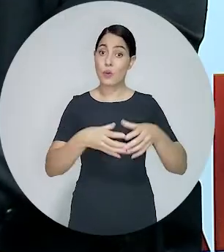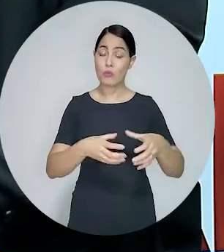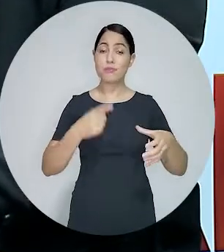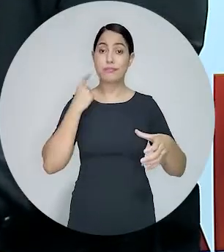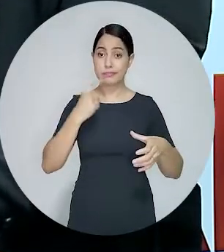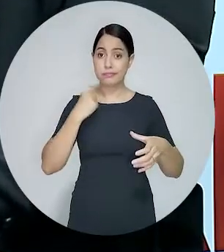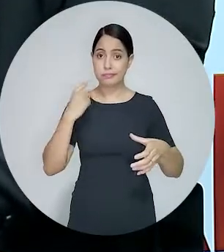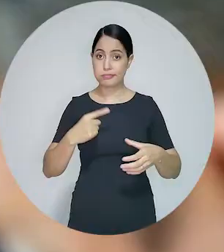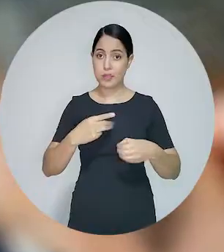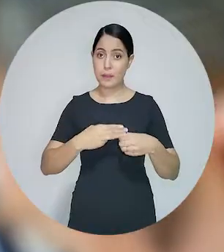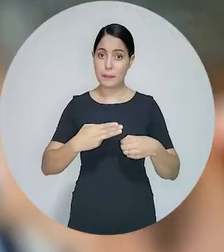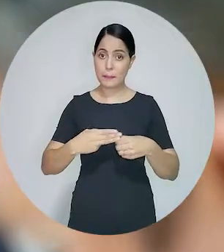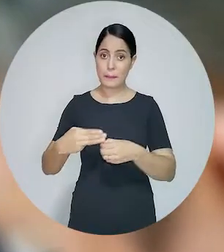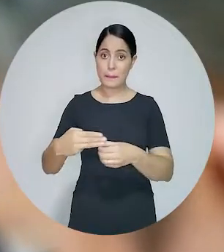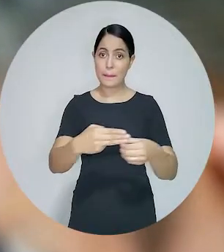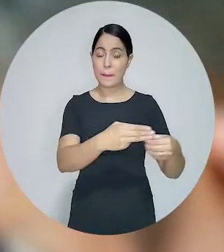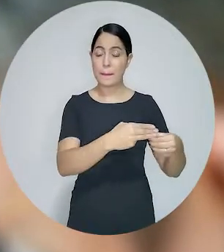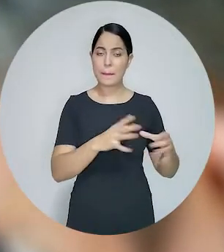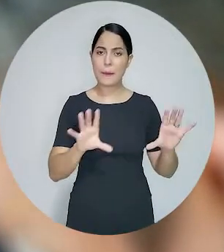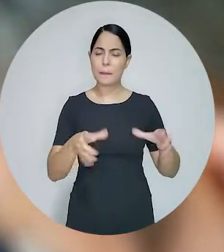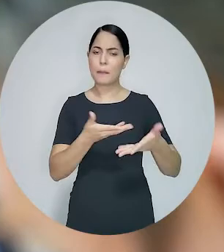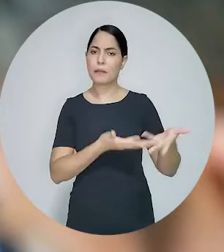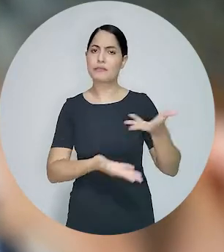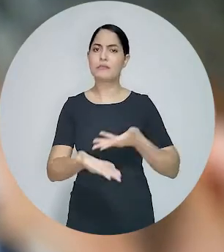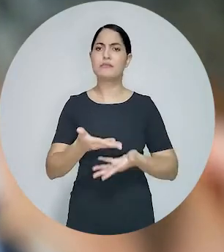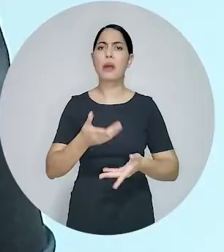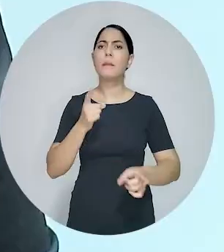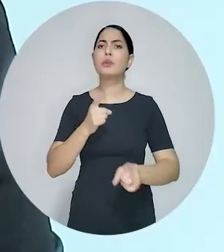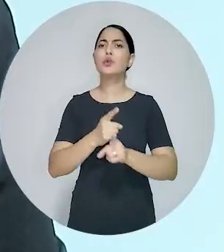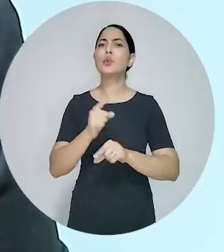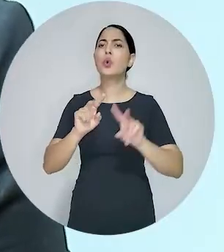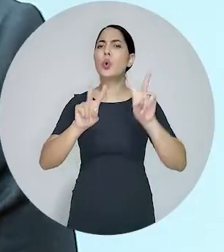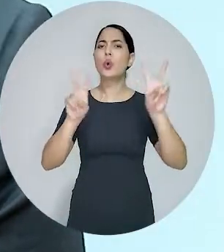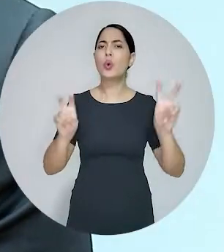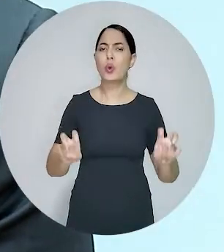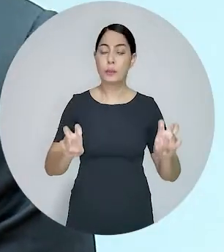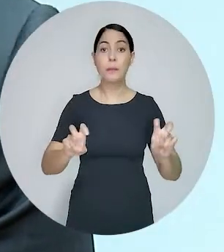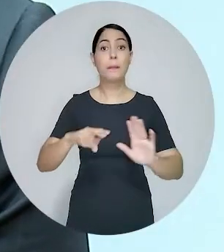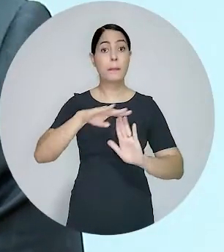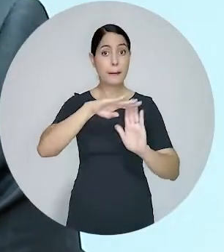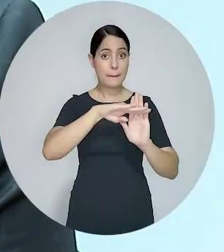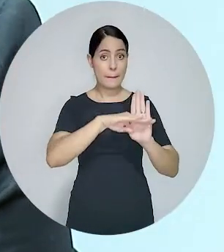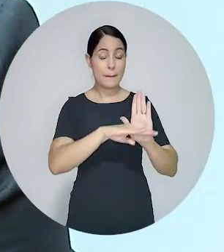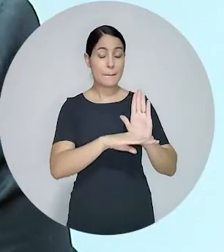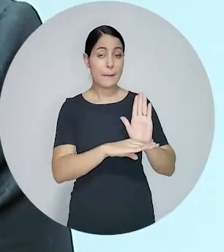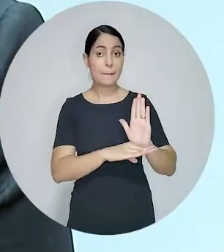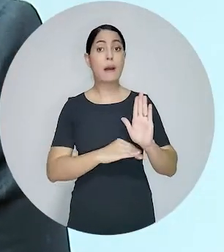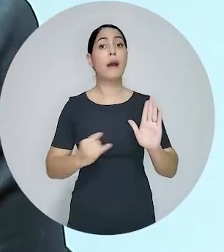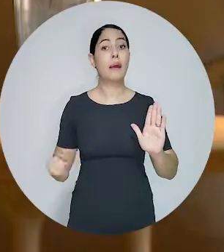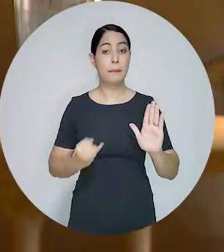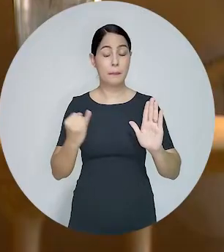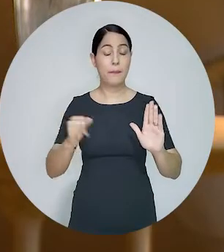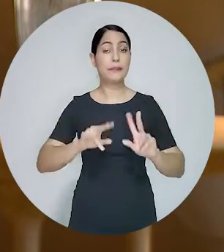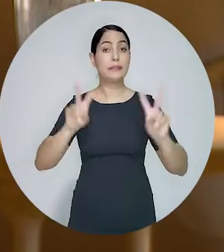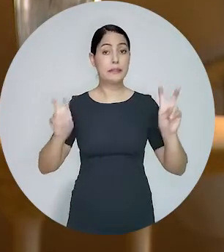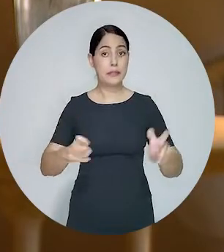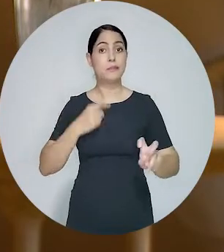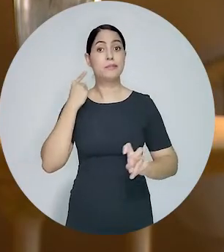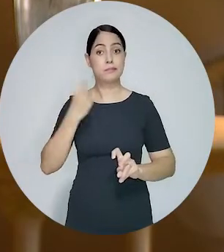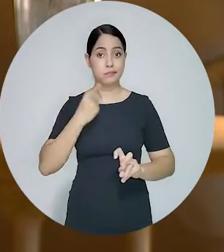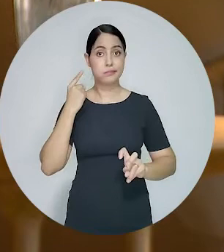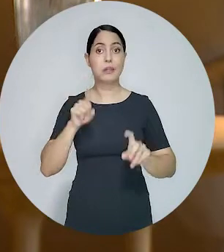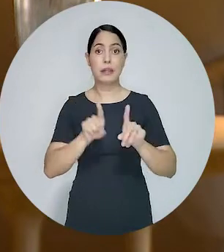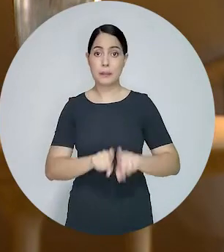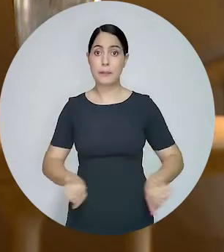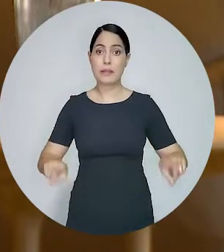da Advocacia Municipalista. A intenção do encontro foi tratar de pautas pertinentes a toda a advocacia e parcerias